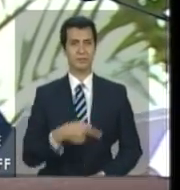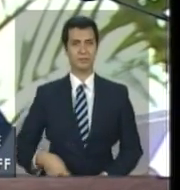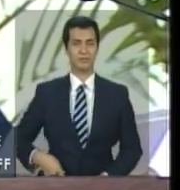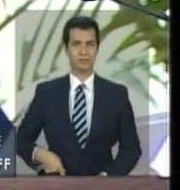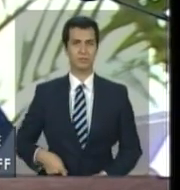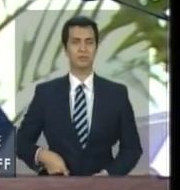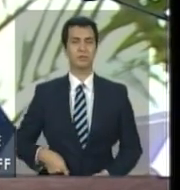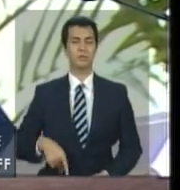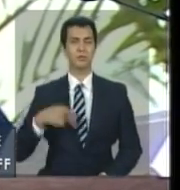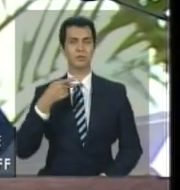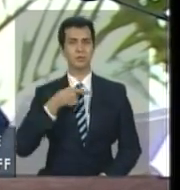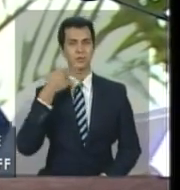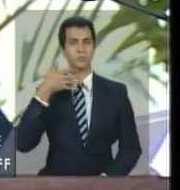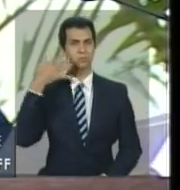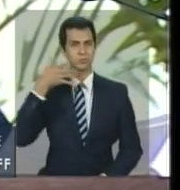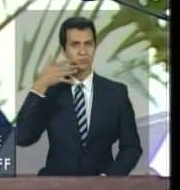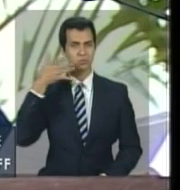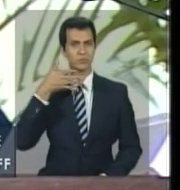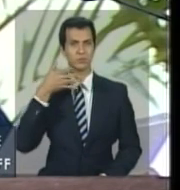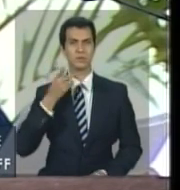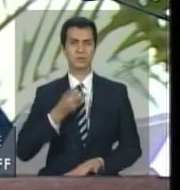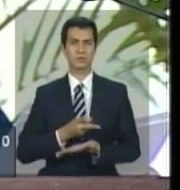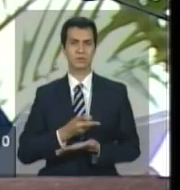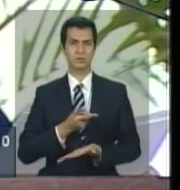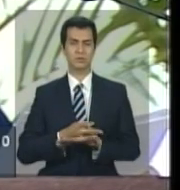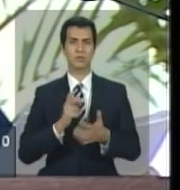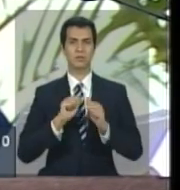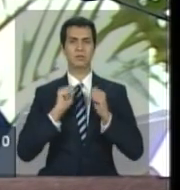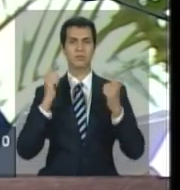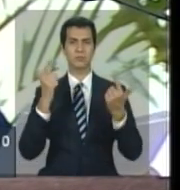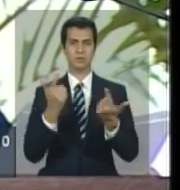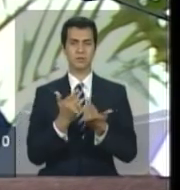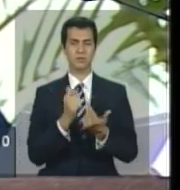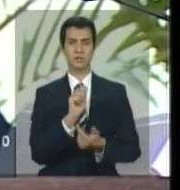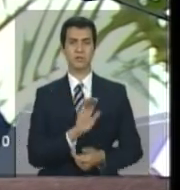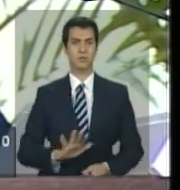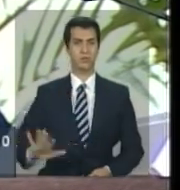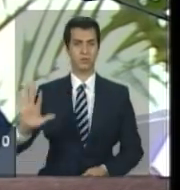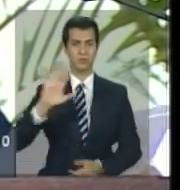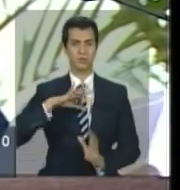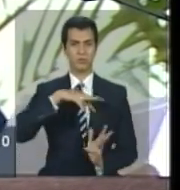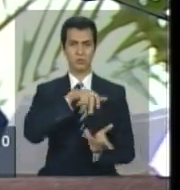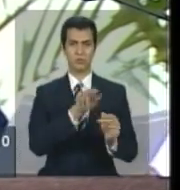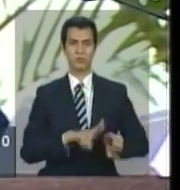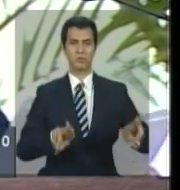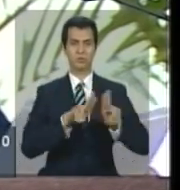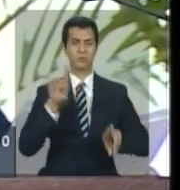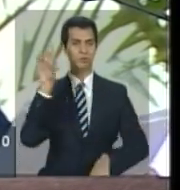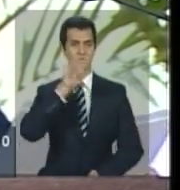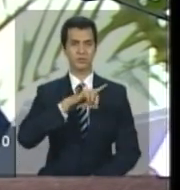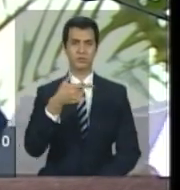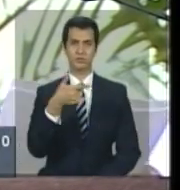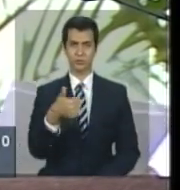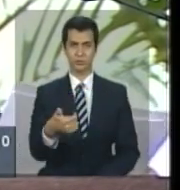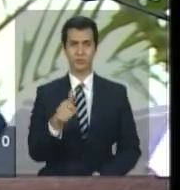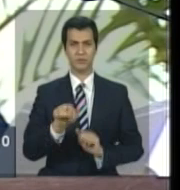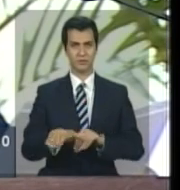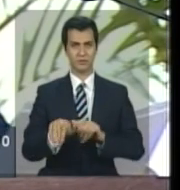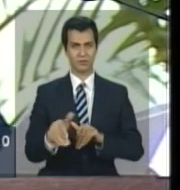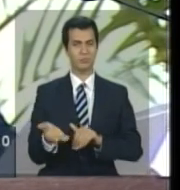Excelência durante a sessão anual da Assembleia Geral das Nações Unidas, em 21 de setembro